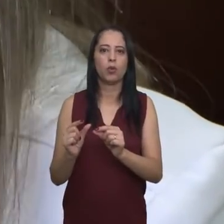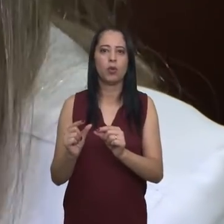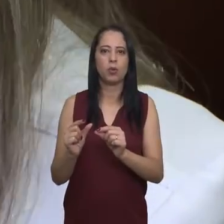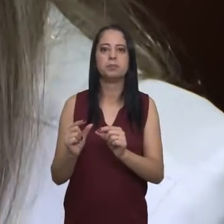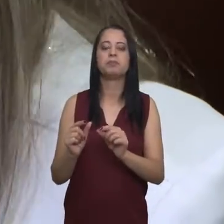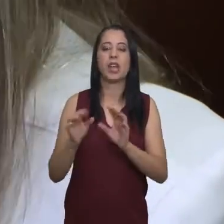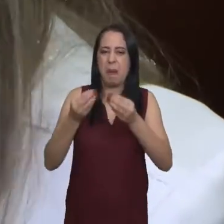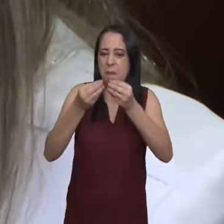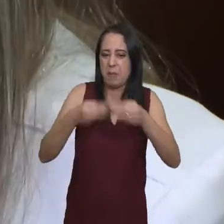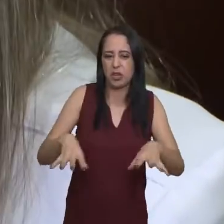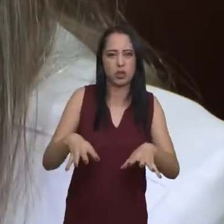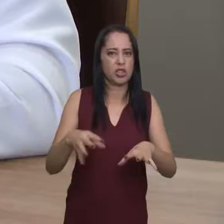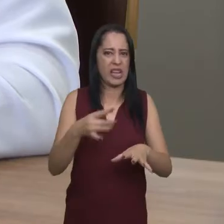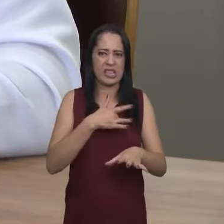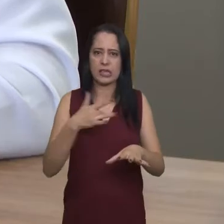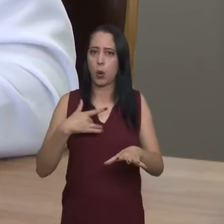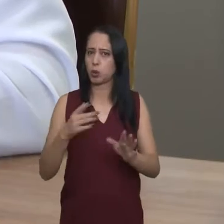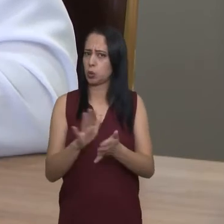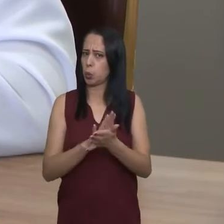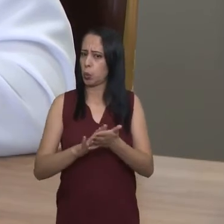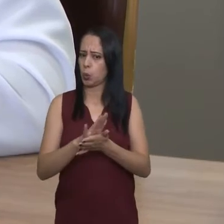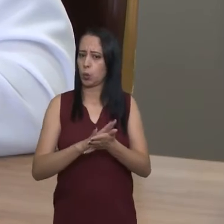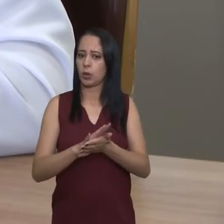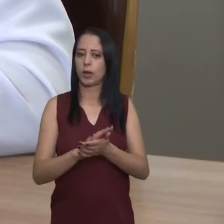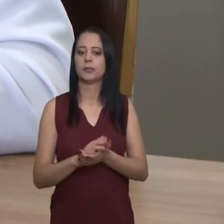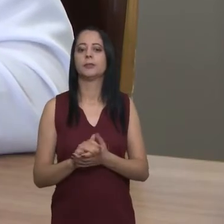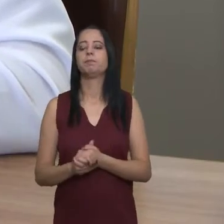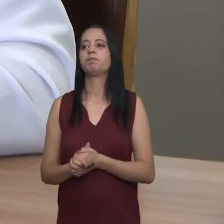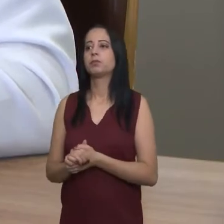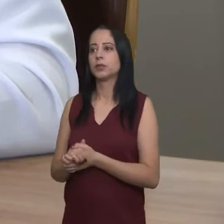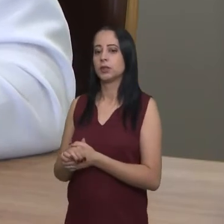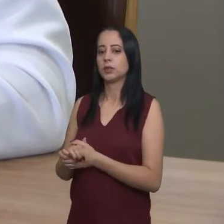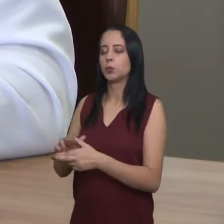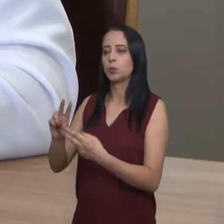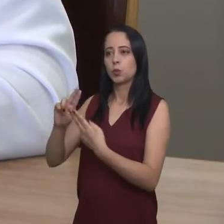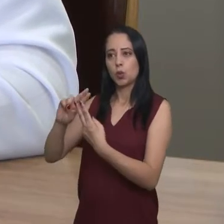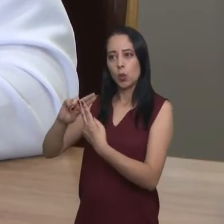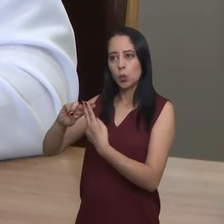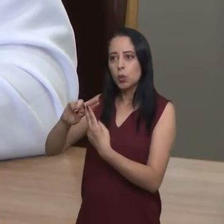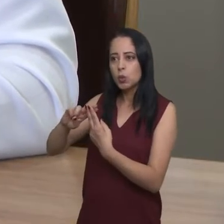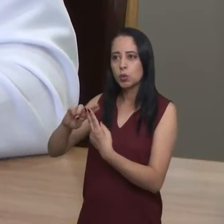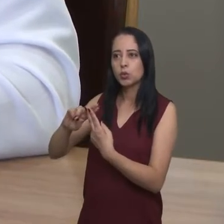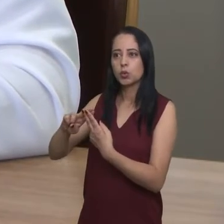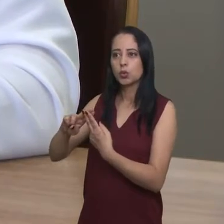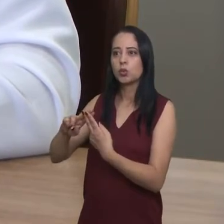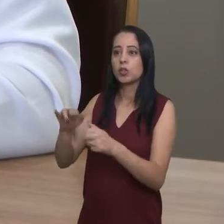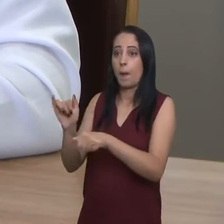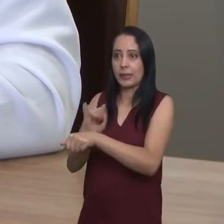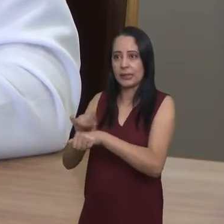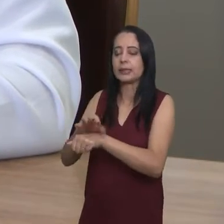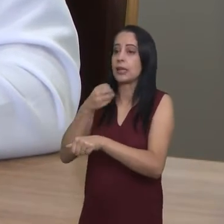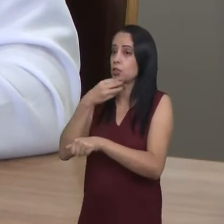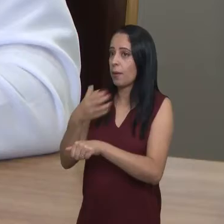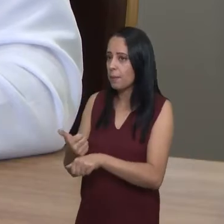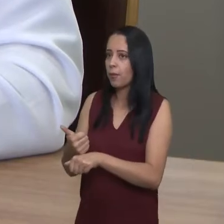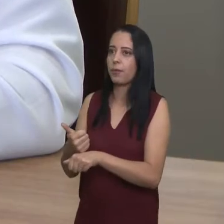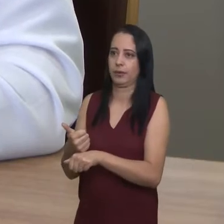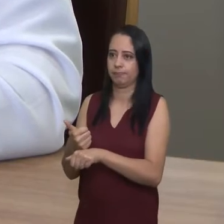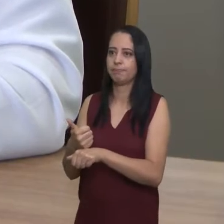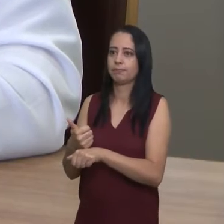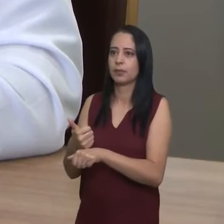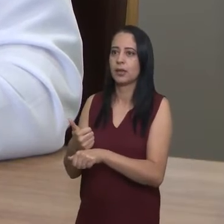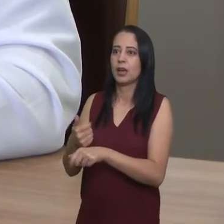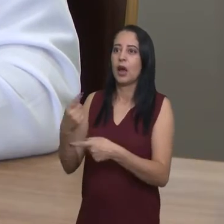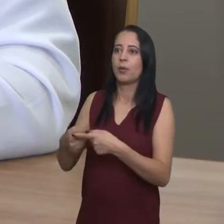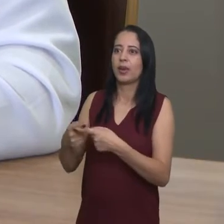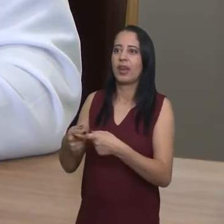menos maléfico para o organismo. Vou falar pelo SUS, né, que a gente só tem um DIU não hormonal. Acho um método muito bom e também as mulheres não ficam